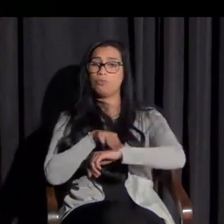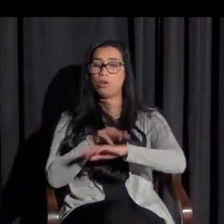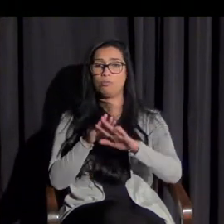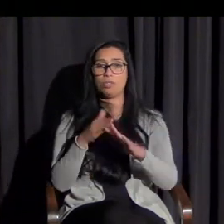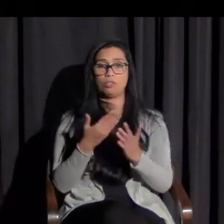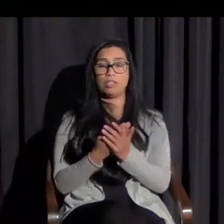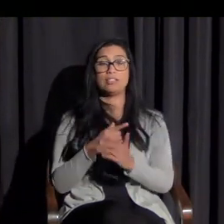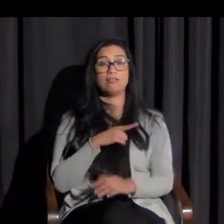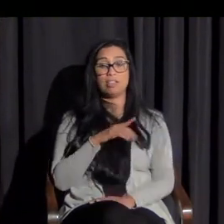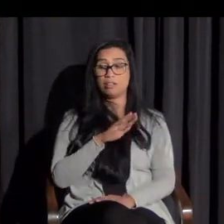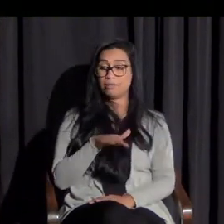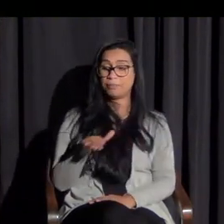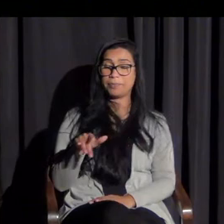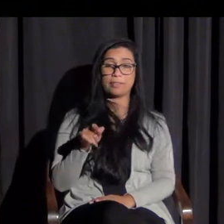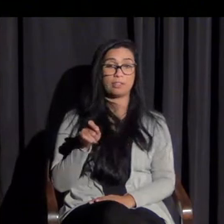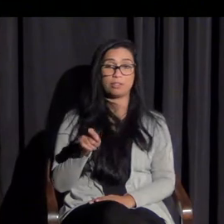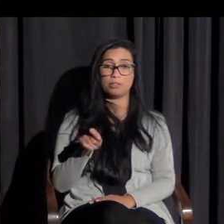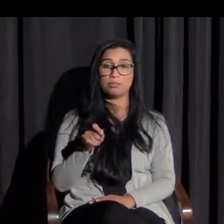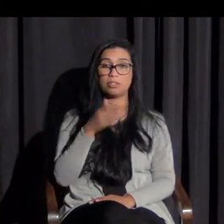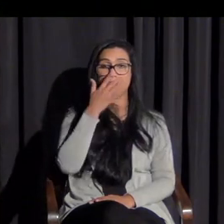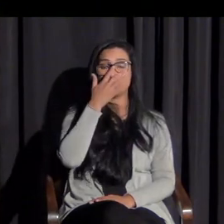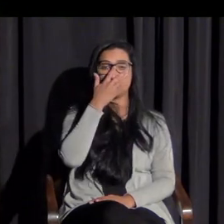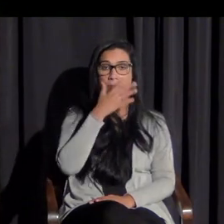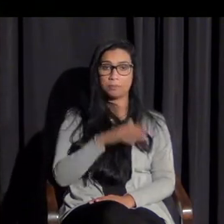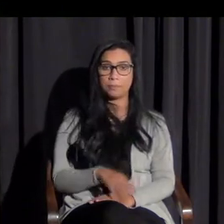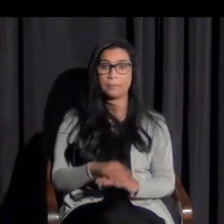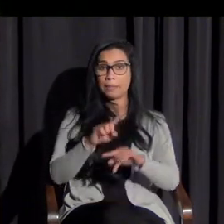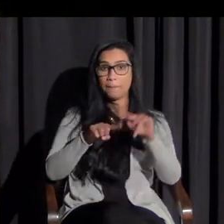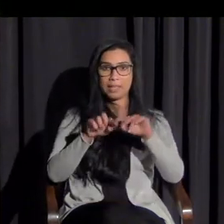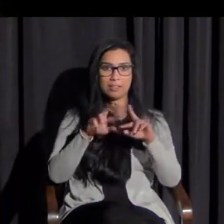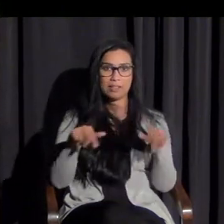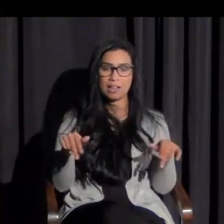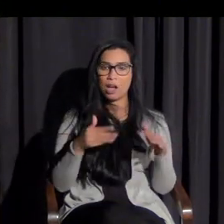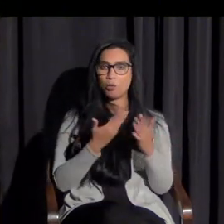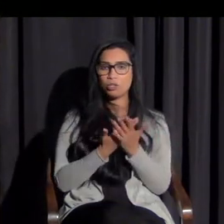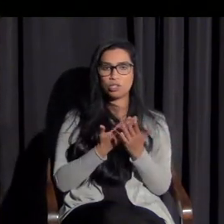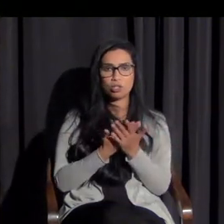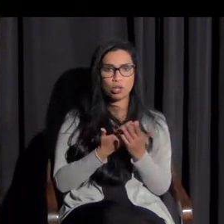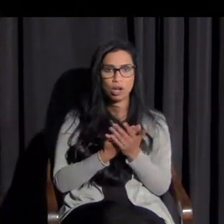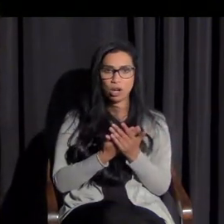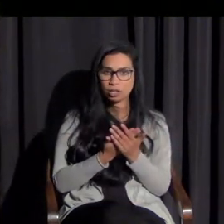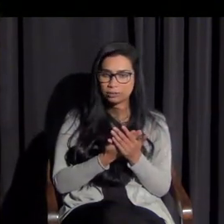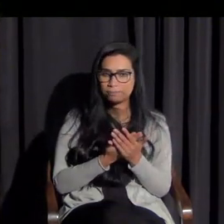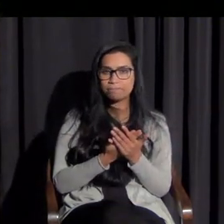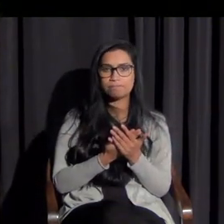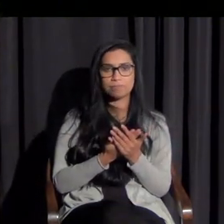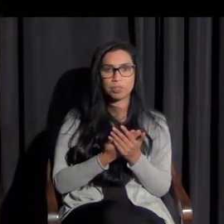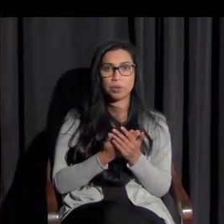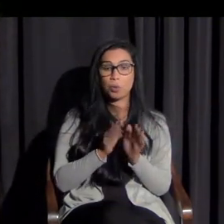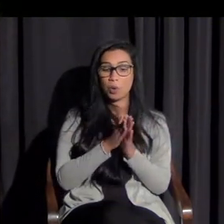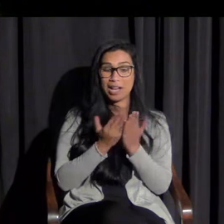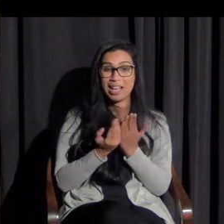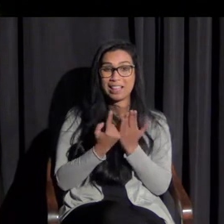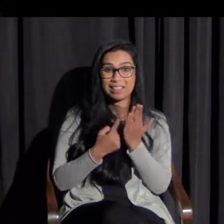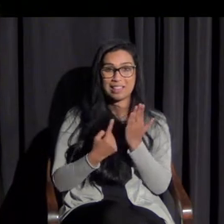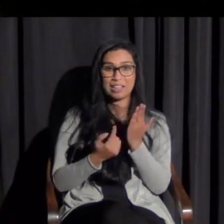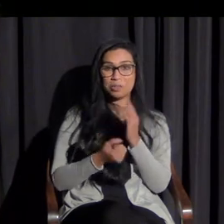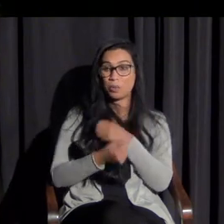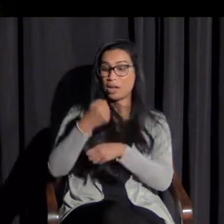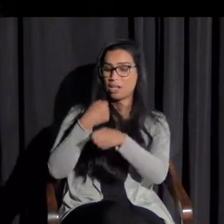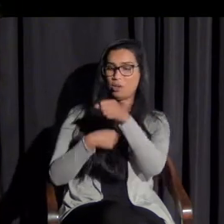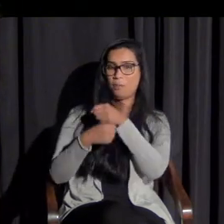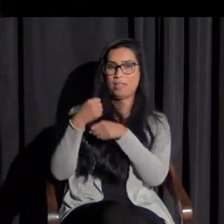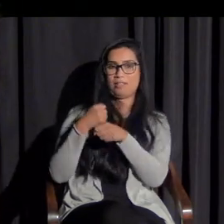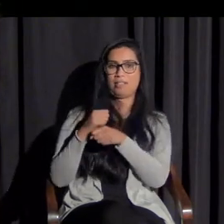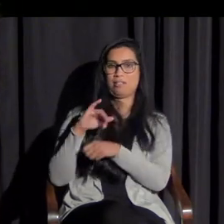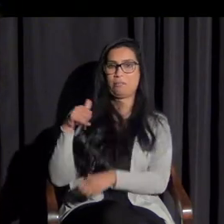aquela criança que, enquanto não chegar o material da escola, ela vai vir com o resto do caderno do ano passado. Porque, assim,